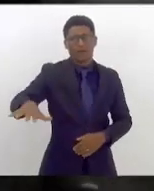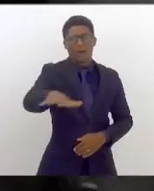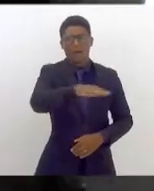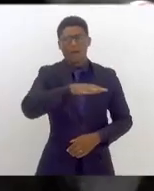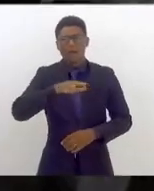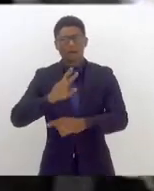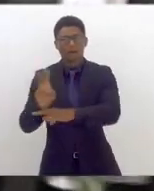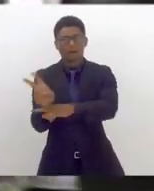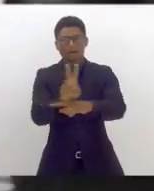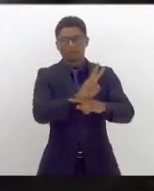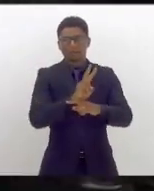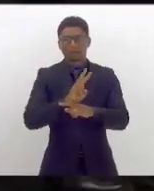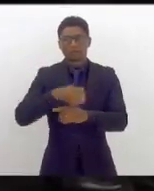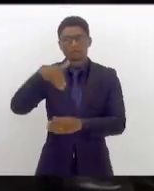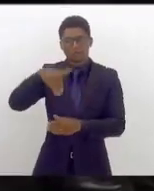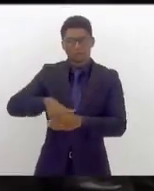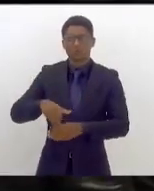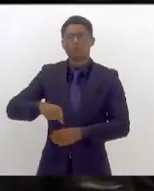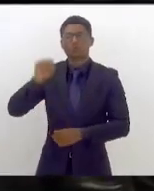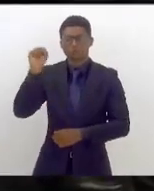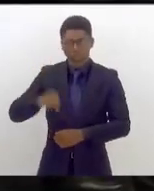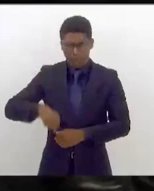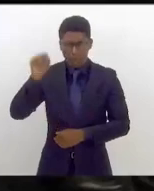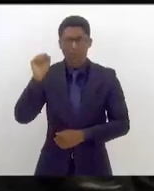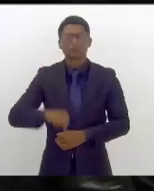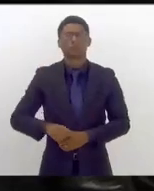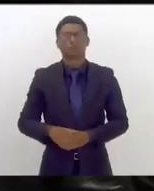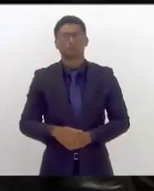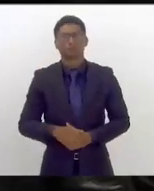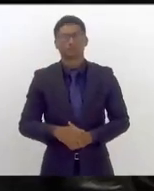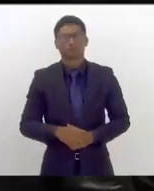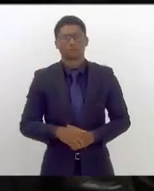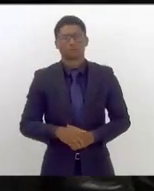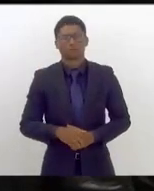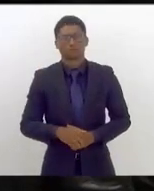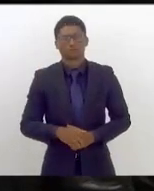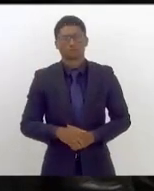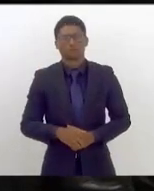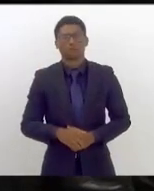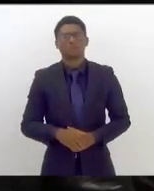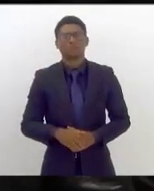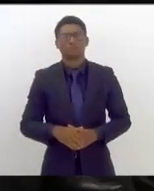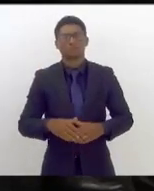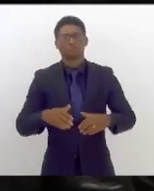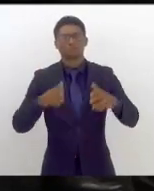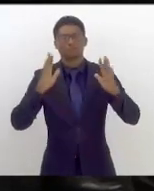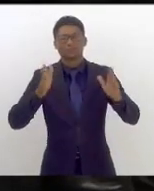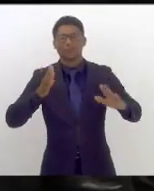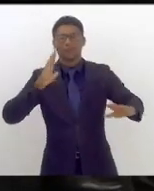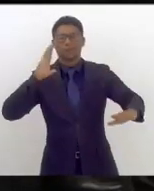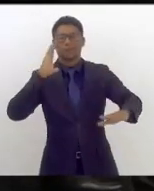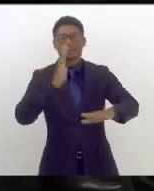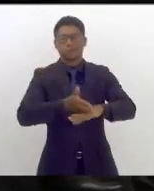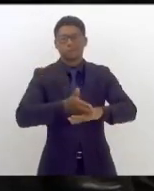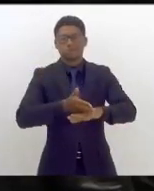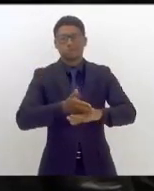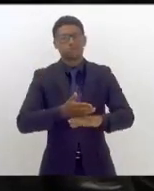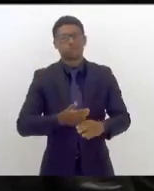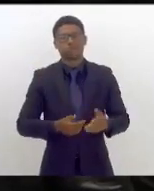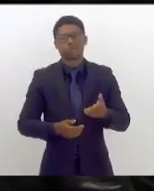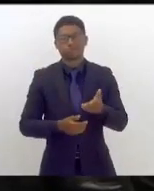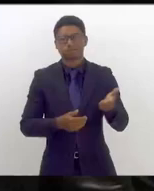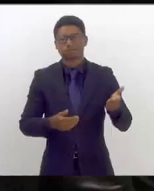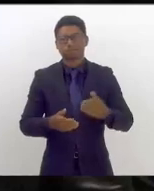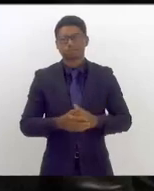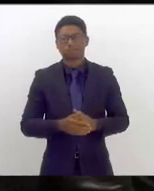o encaminhamento é pelo voto favorável sim que por sinal já derrotou o atraso já derrotou o